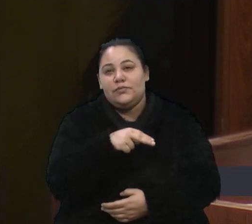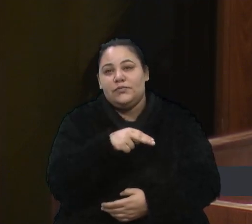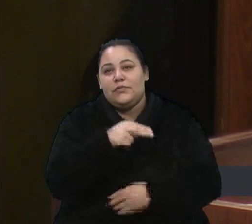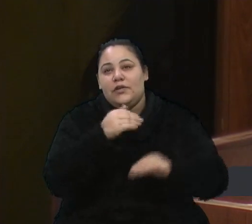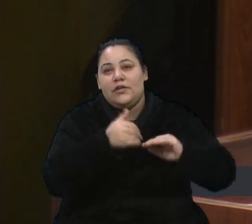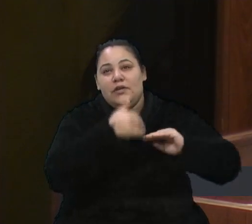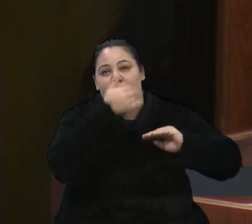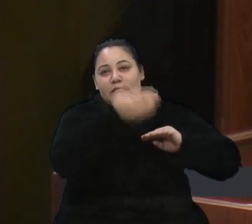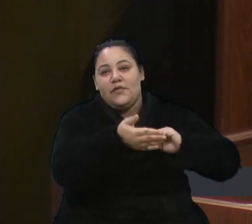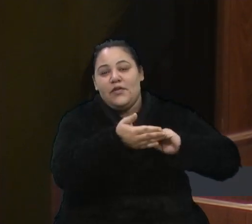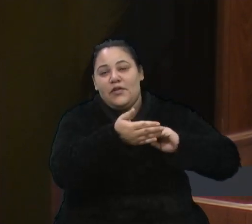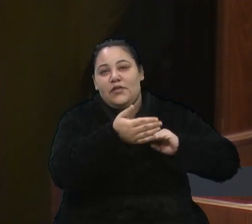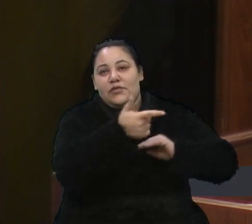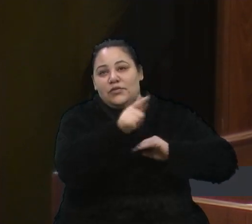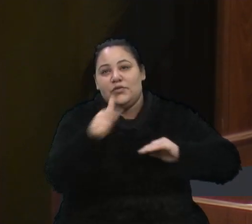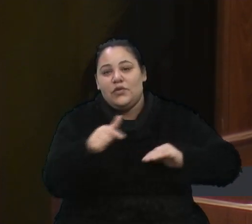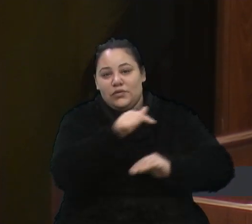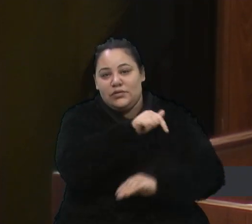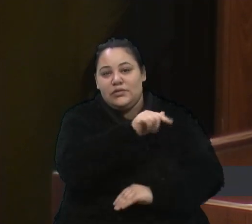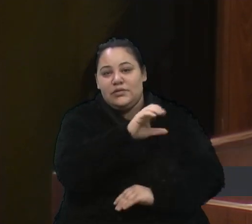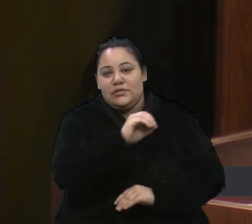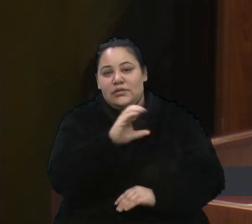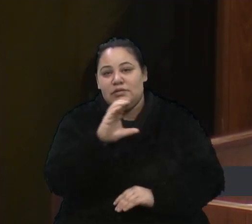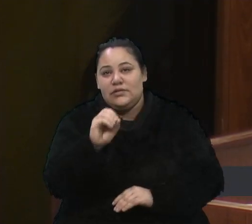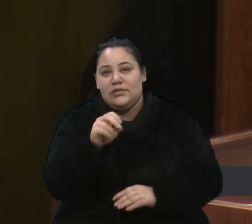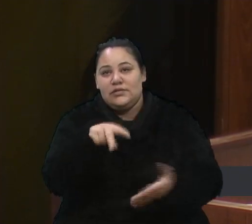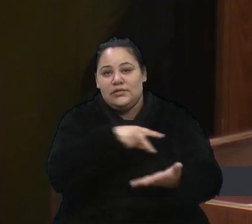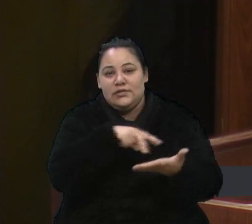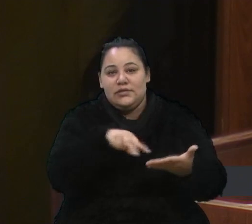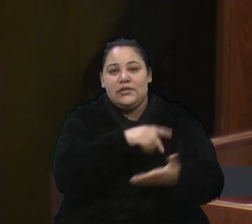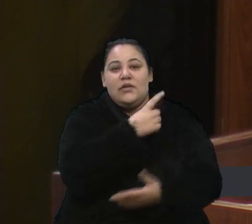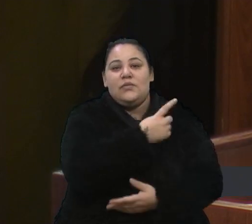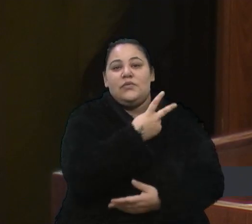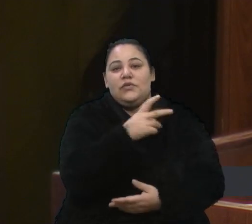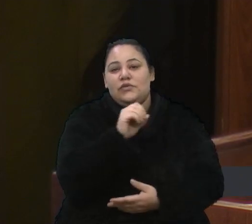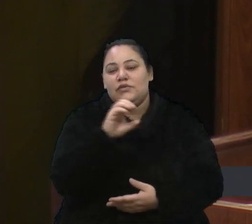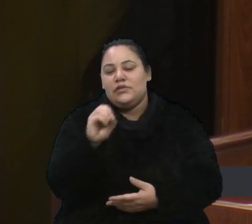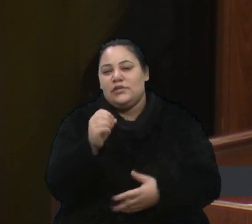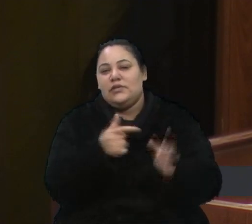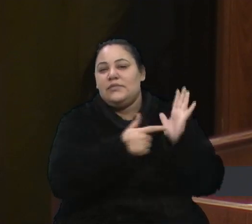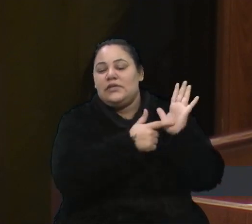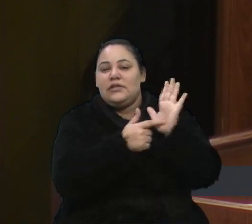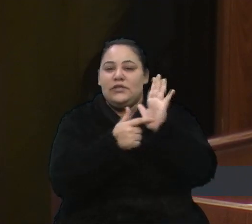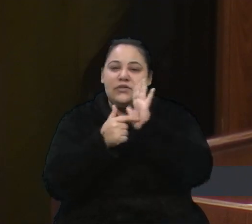os outros 700 dançarinos que já passaram, as 1.200 apresentações,